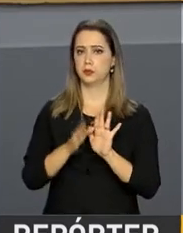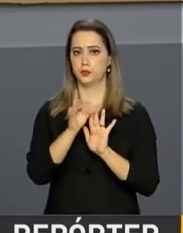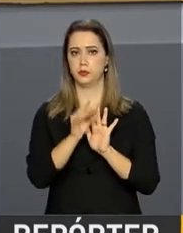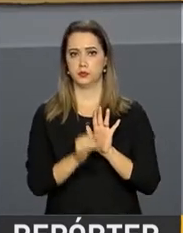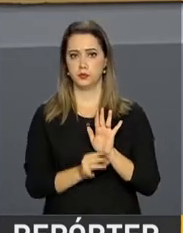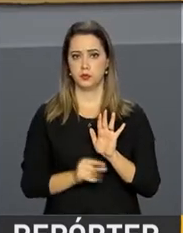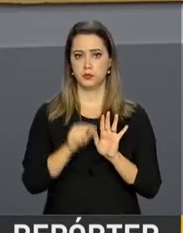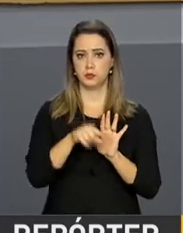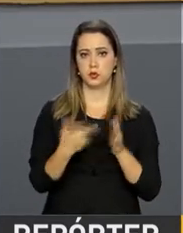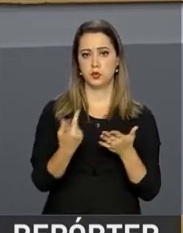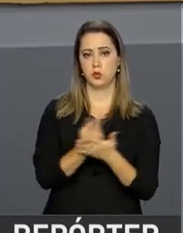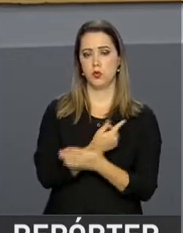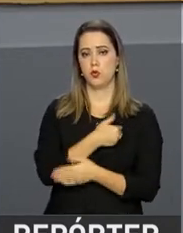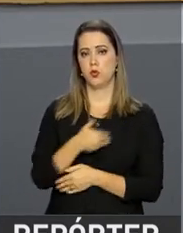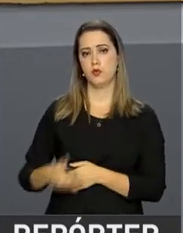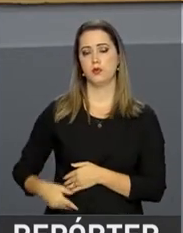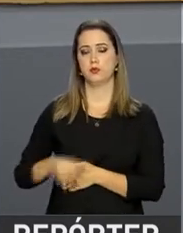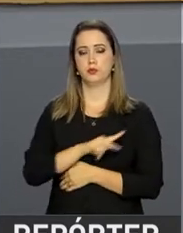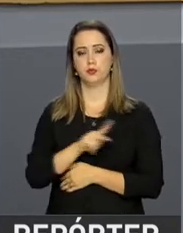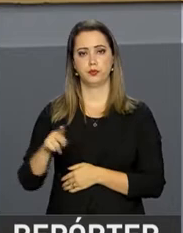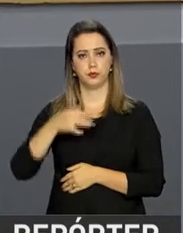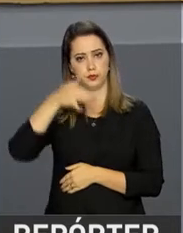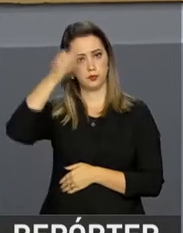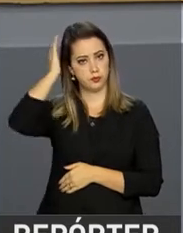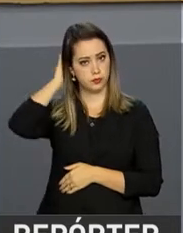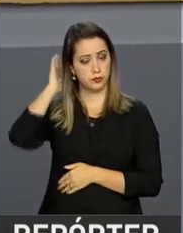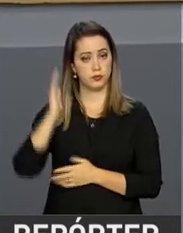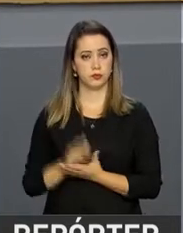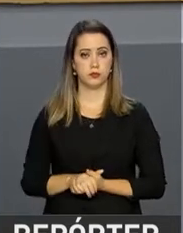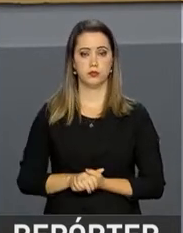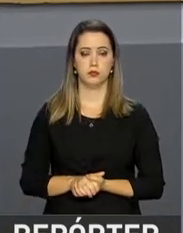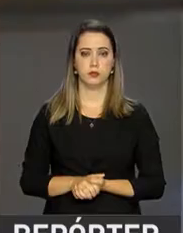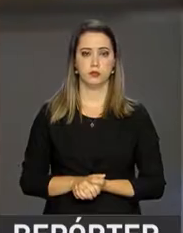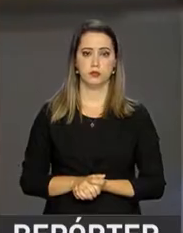um panorama das realizações do governo do presidente Michel Temer.